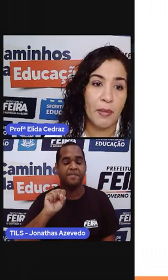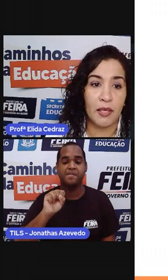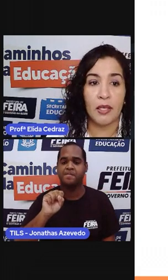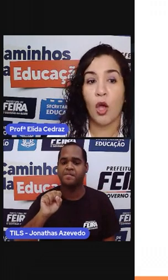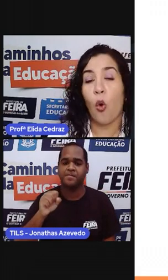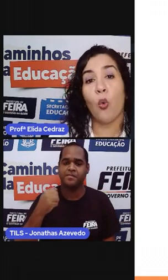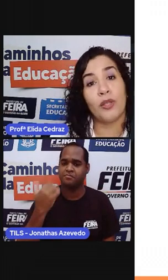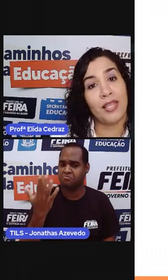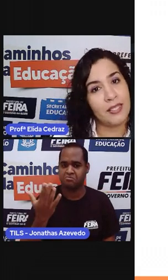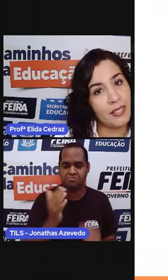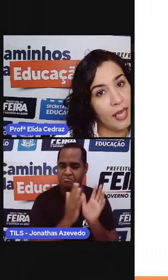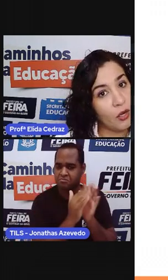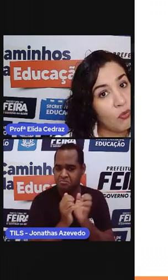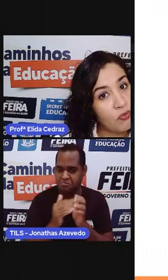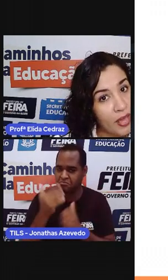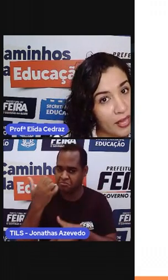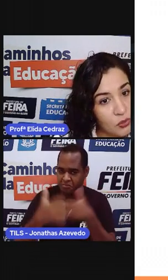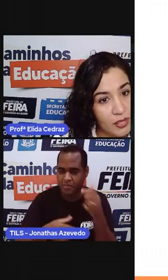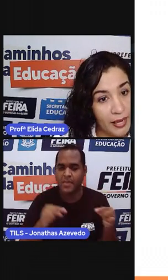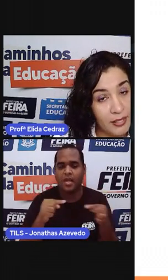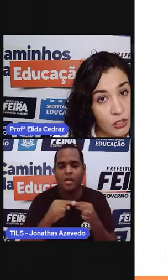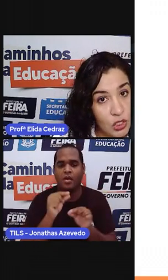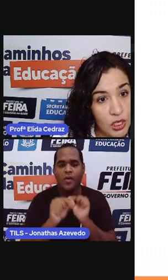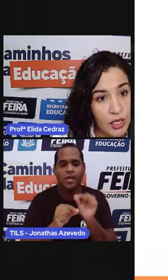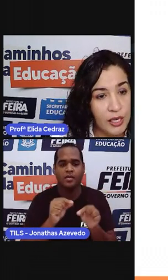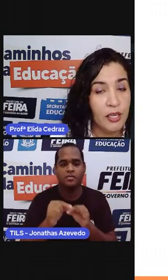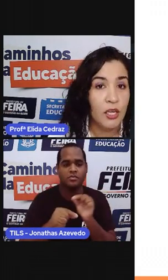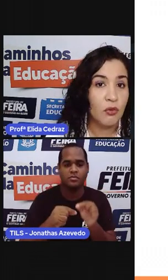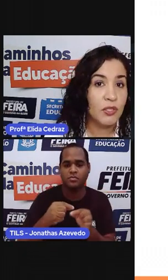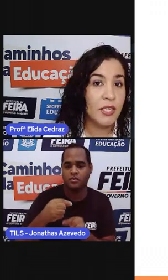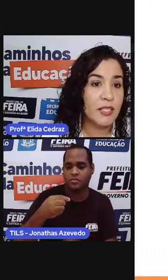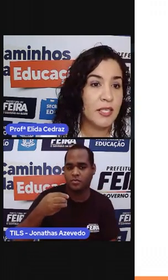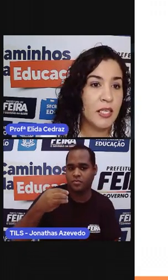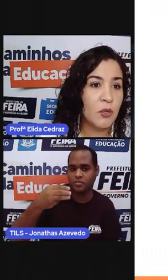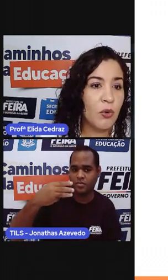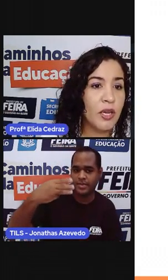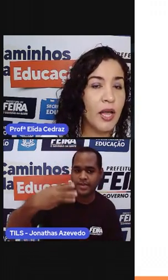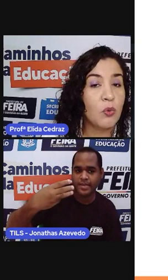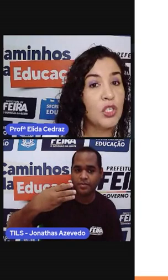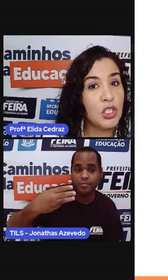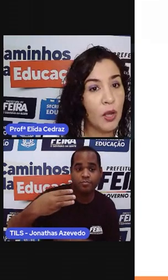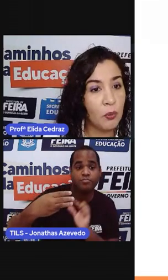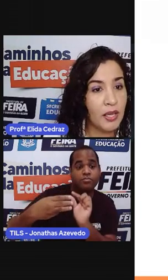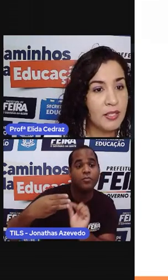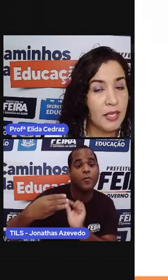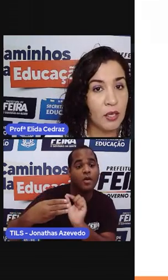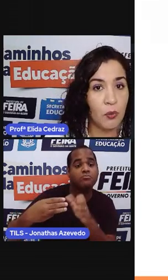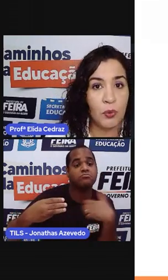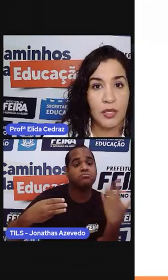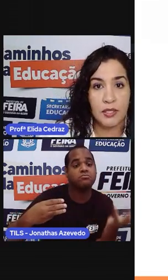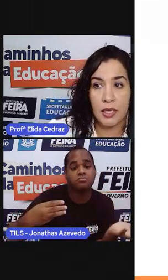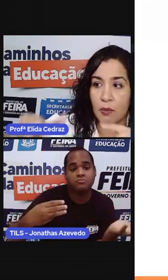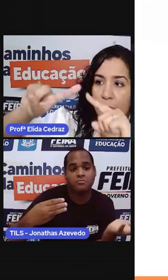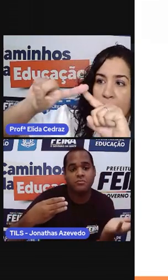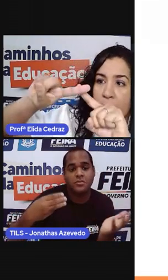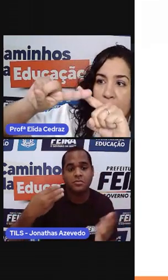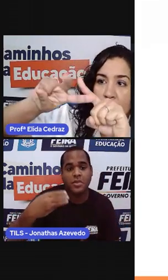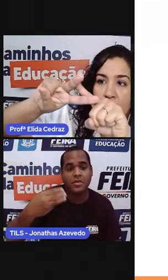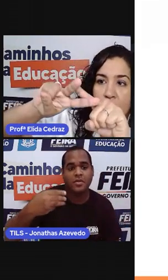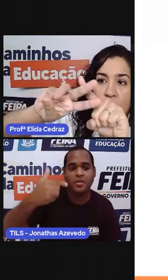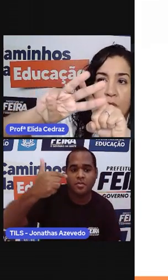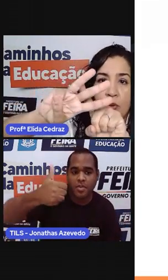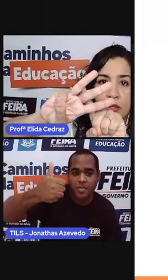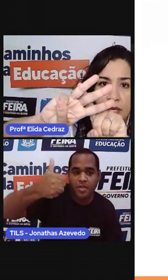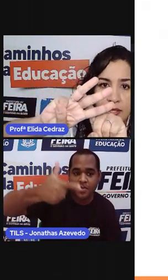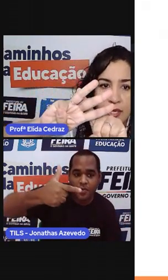para mim o terceiro verso da cantiga, vocês iriam olhar onde está o terceiro. O terceiro é